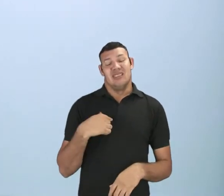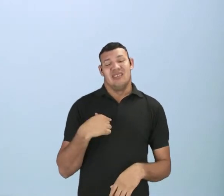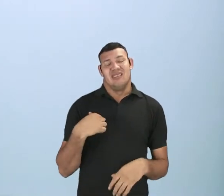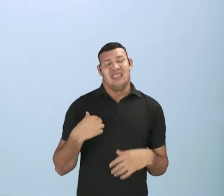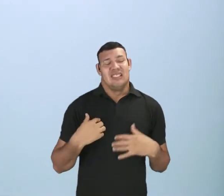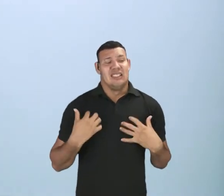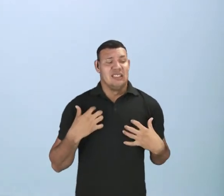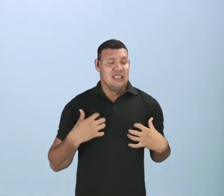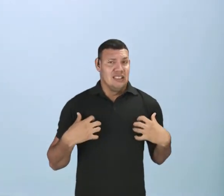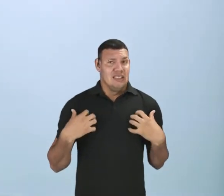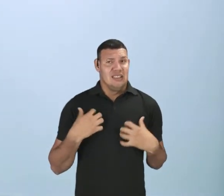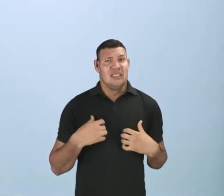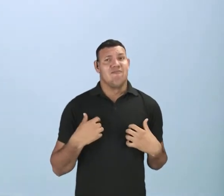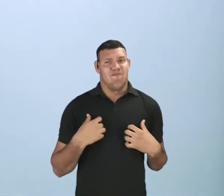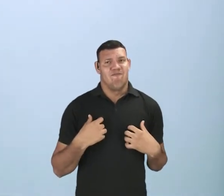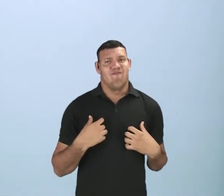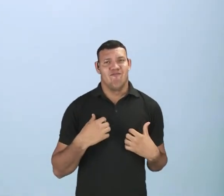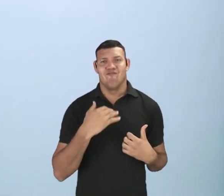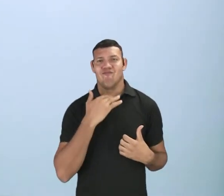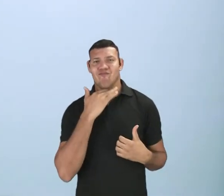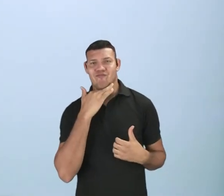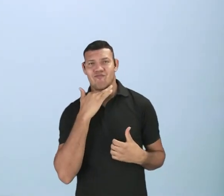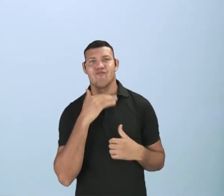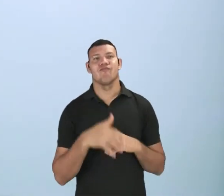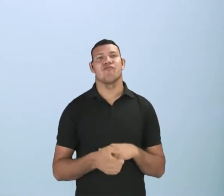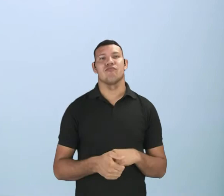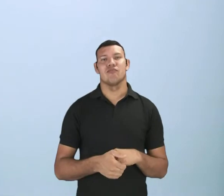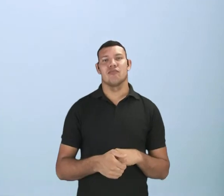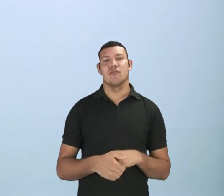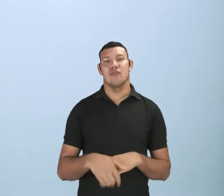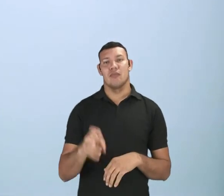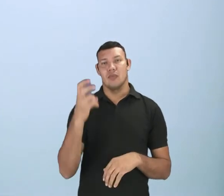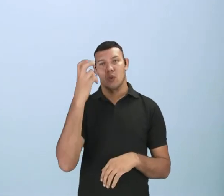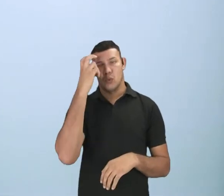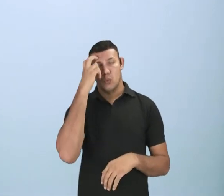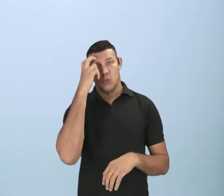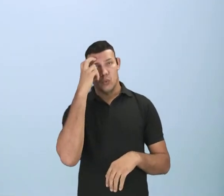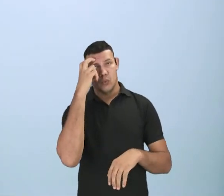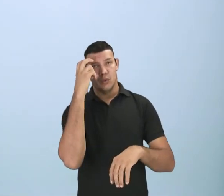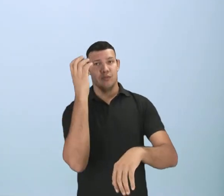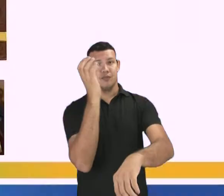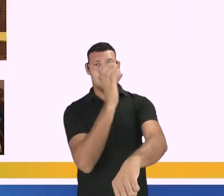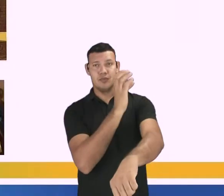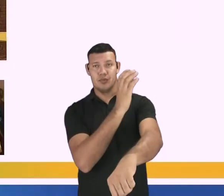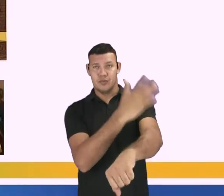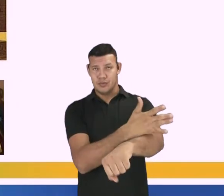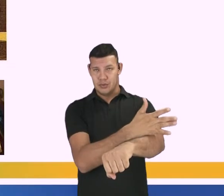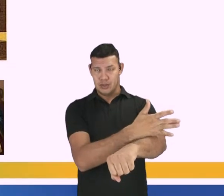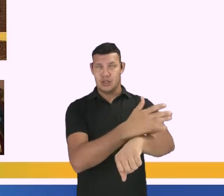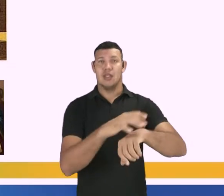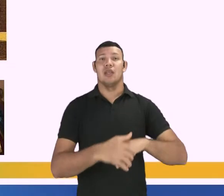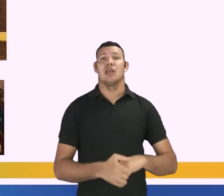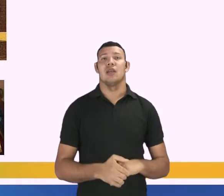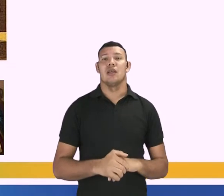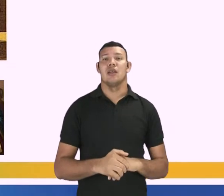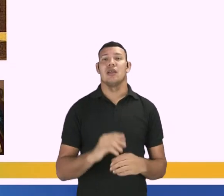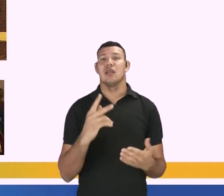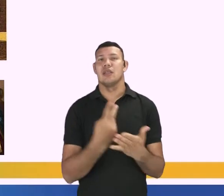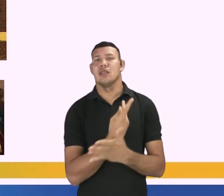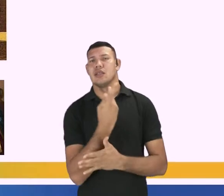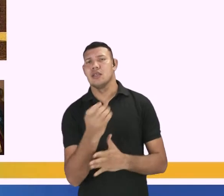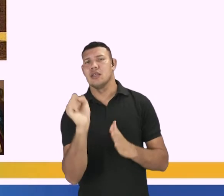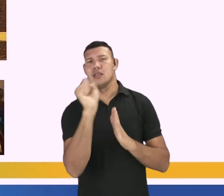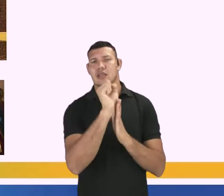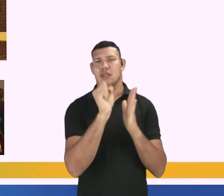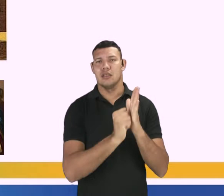humanos. Nós temos a cultura medieval, né? A cultura medieval, ela vai acontecer entre o